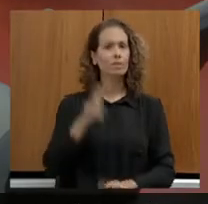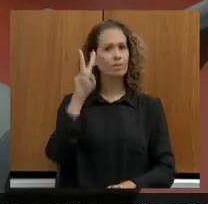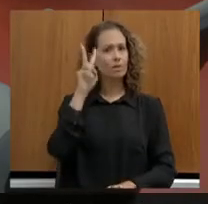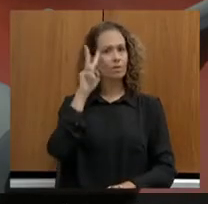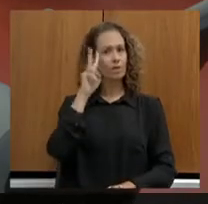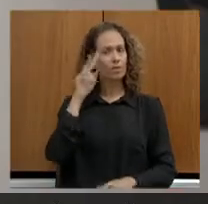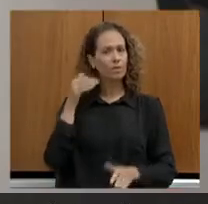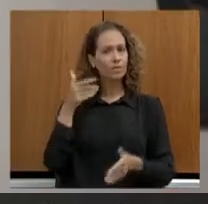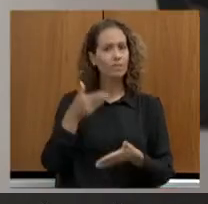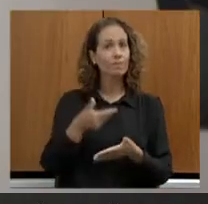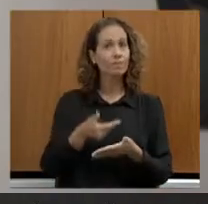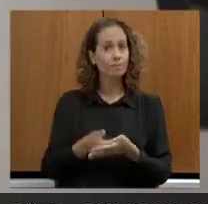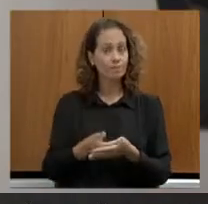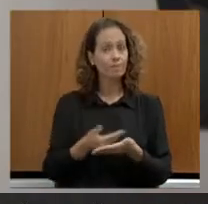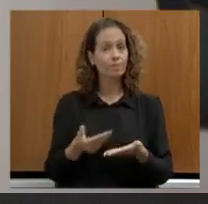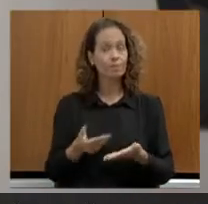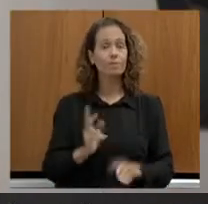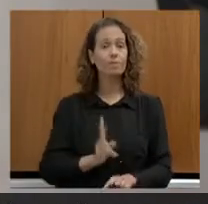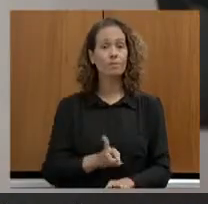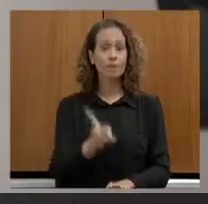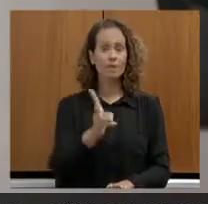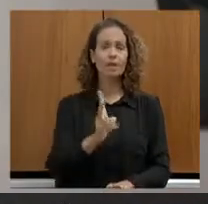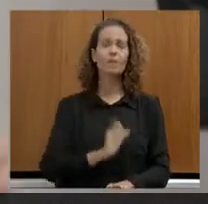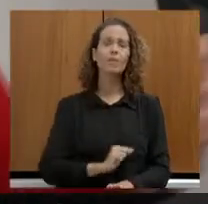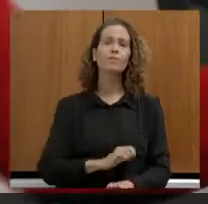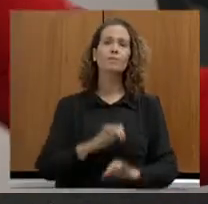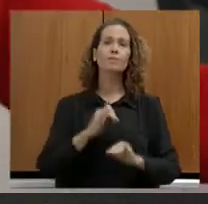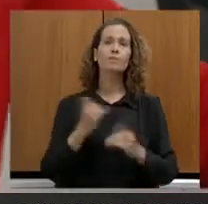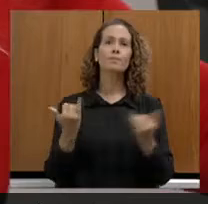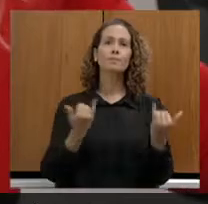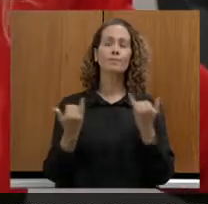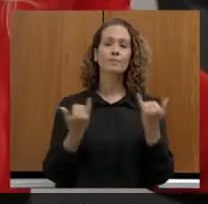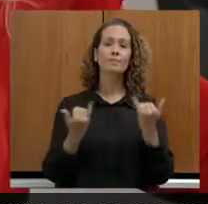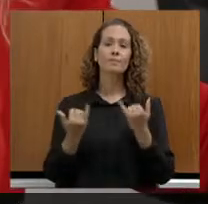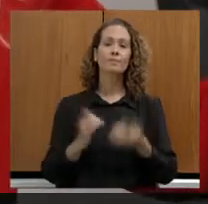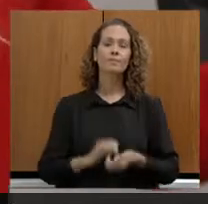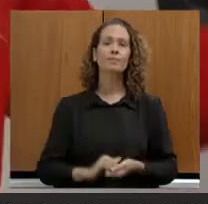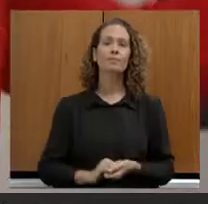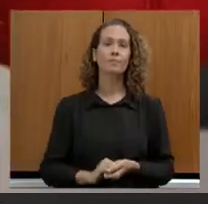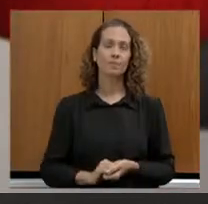não só nesse Assembleia fiscaliza trazendo a